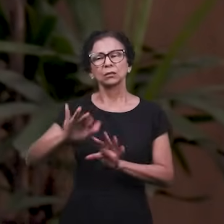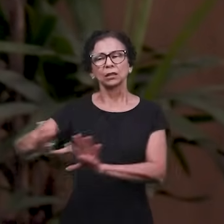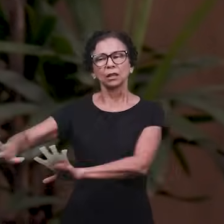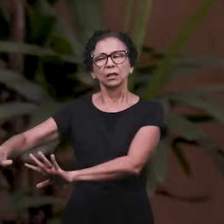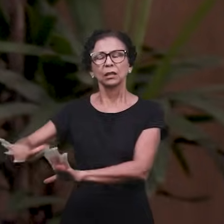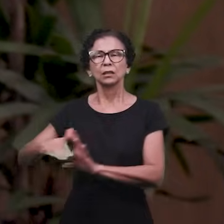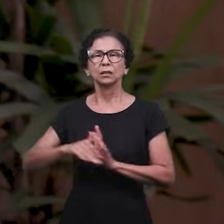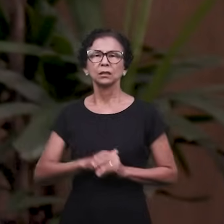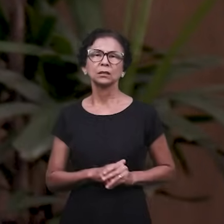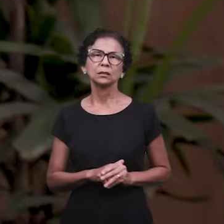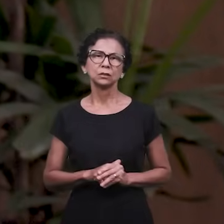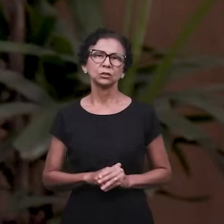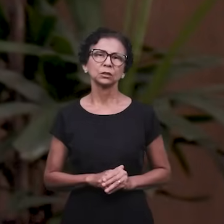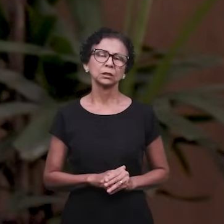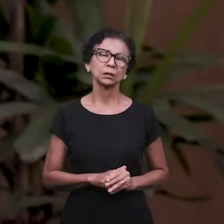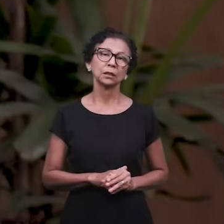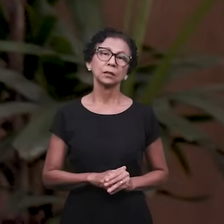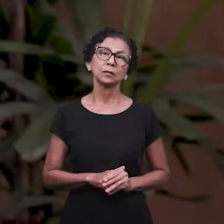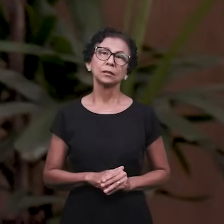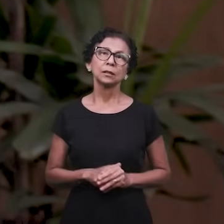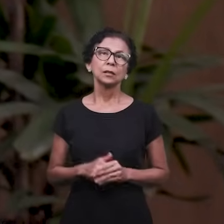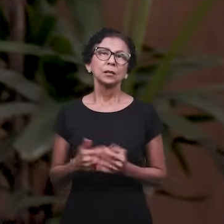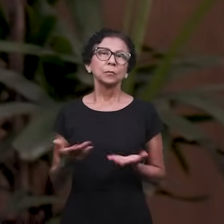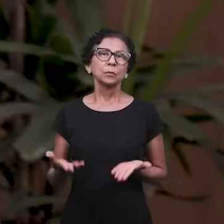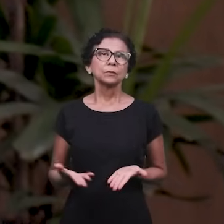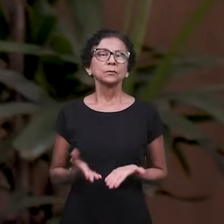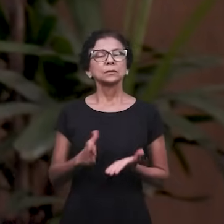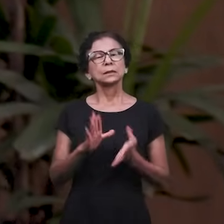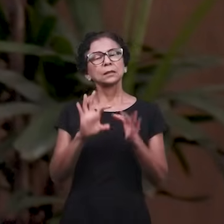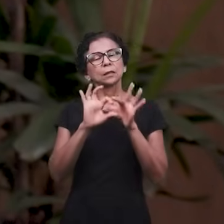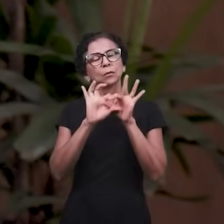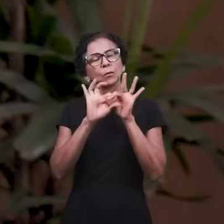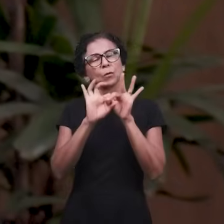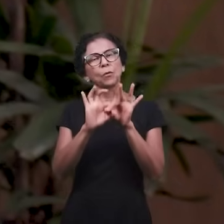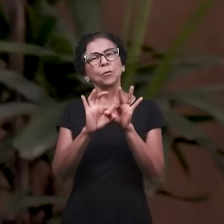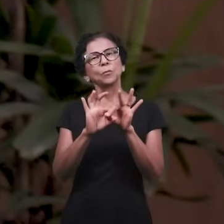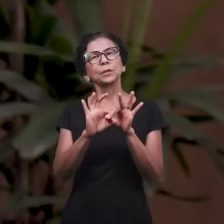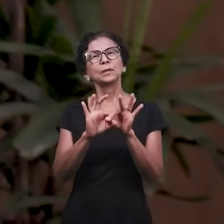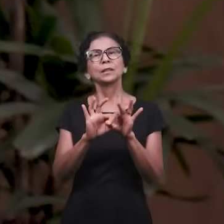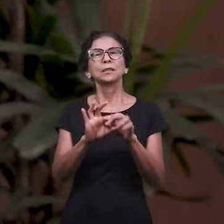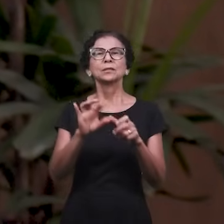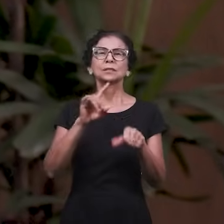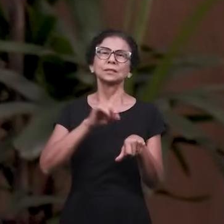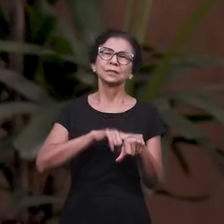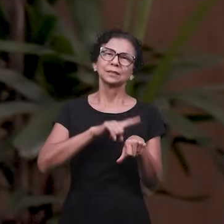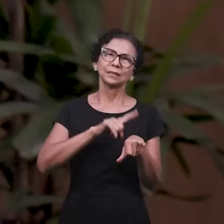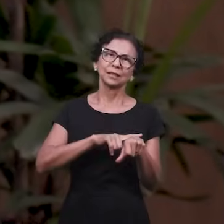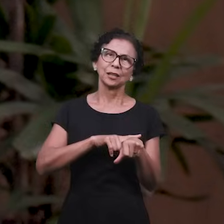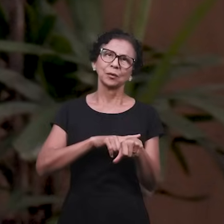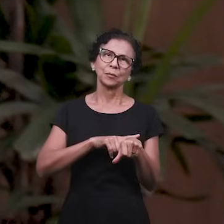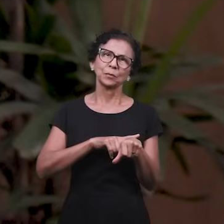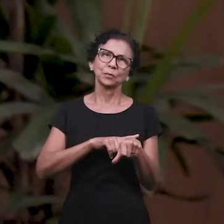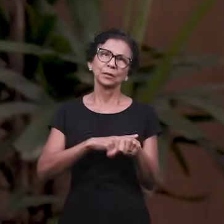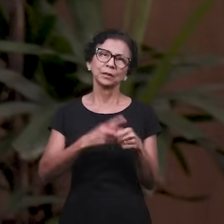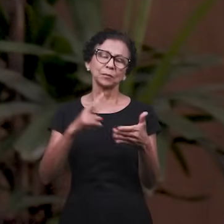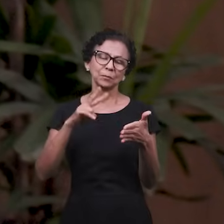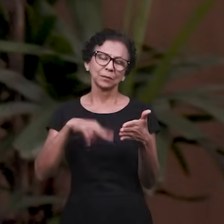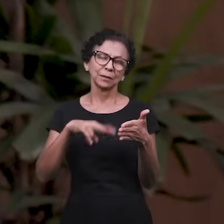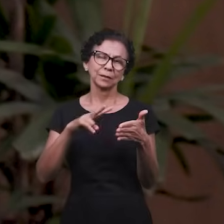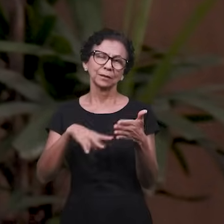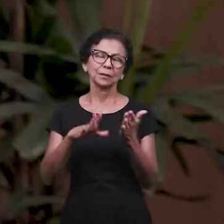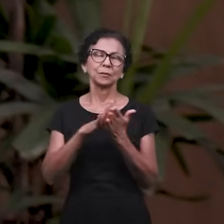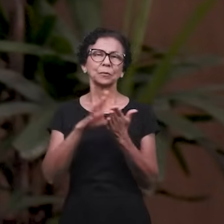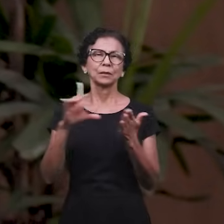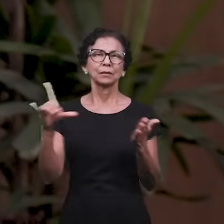distante ou no modo avião, para ter uma dedicação plena neste tempo precioso aqui com os nossos filhos, né?